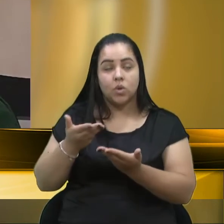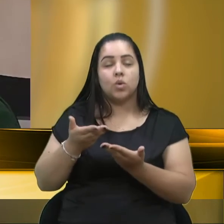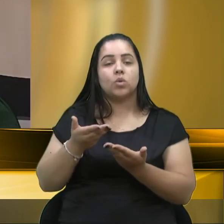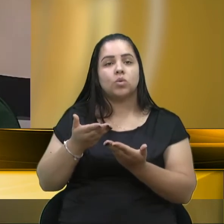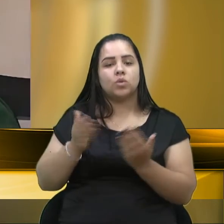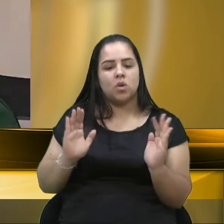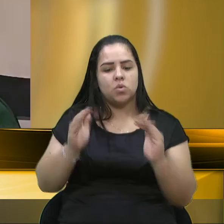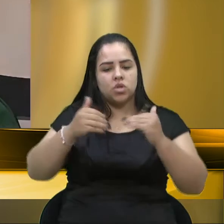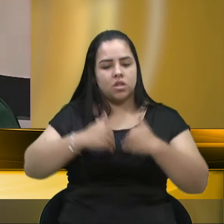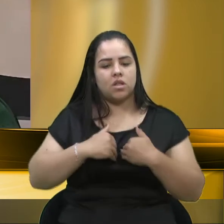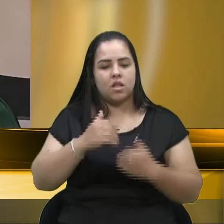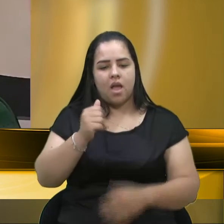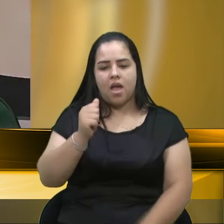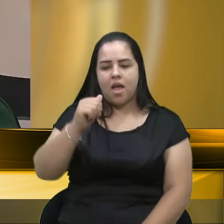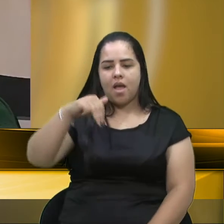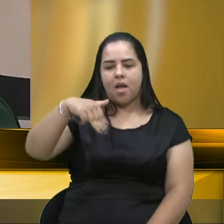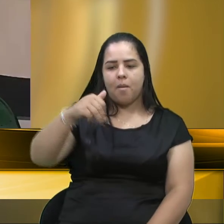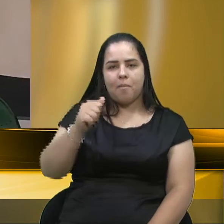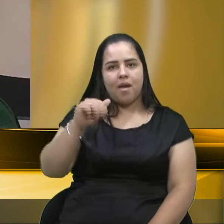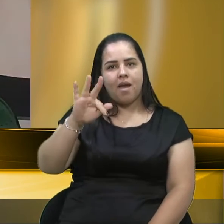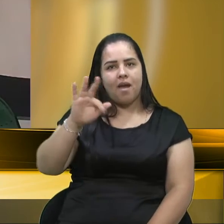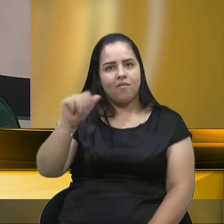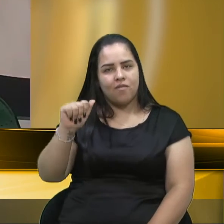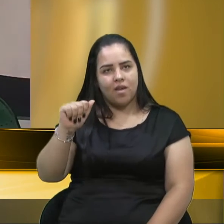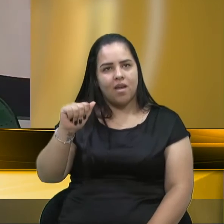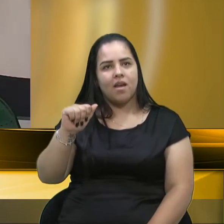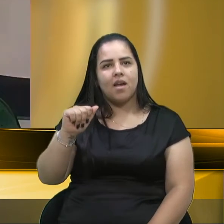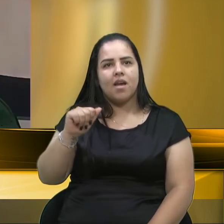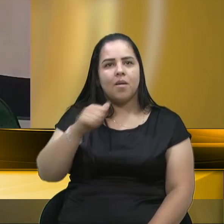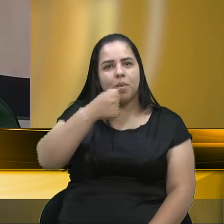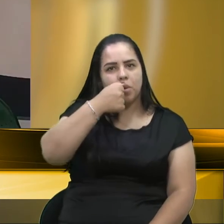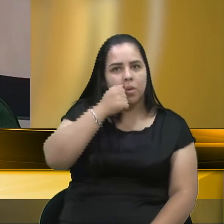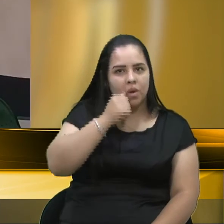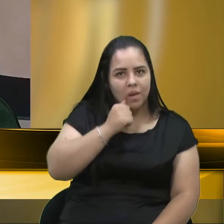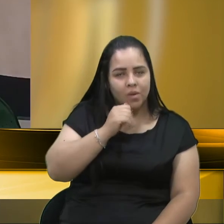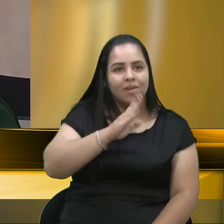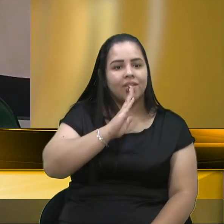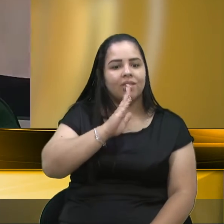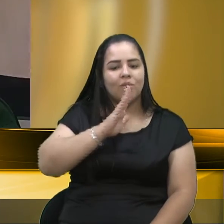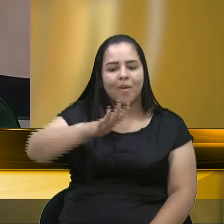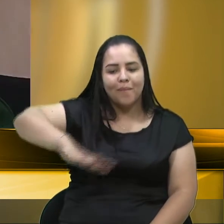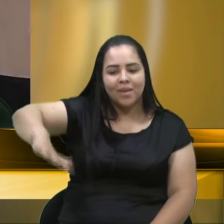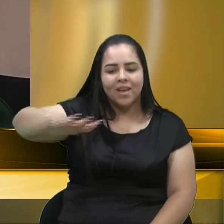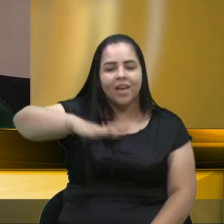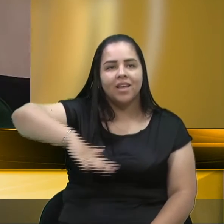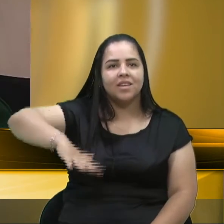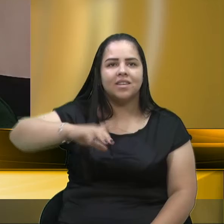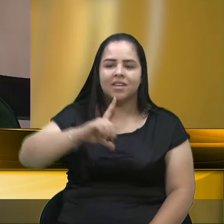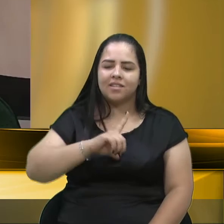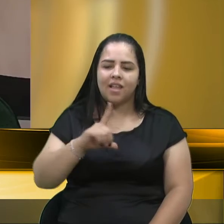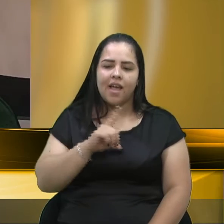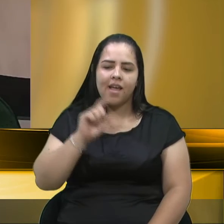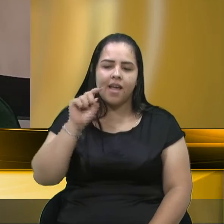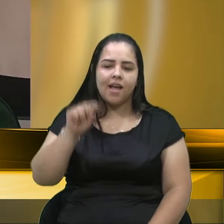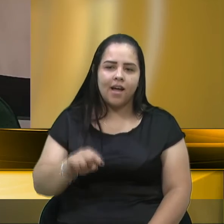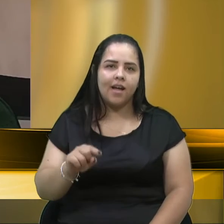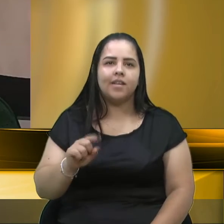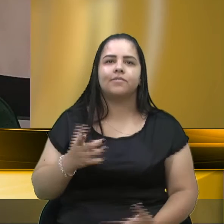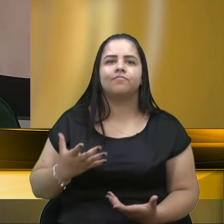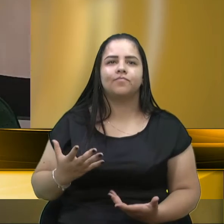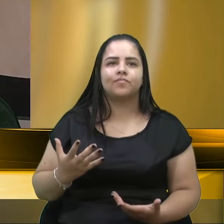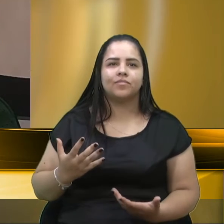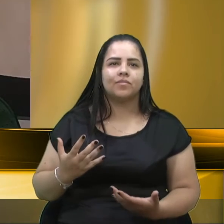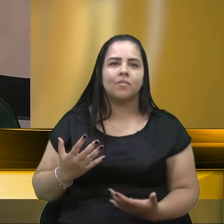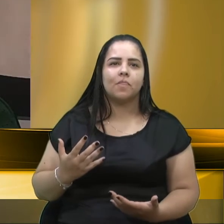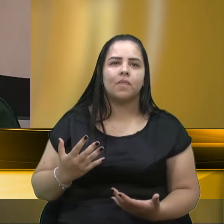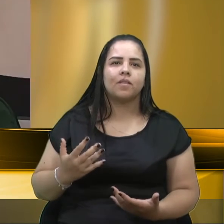Iores conheceu esse ambiente que foi todo estruturado, inclusive nos chama muito a atenção quando você visita, e acho